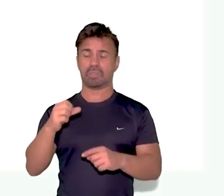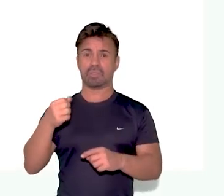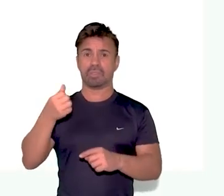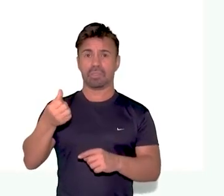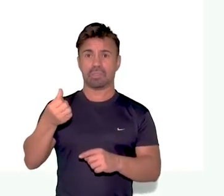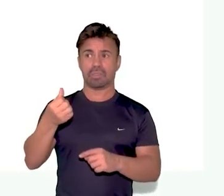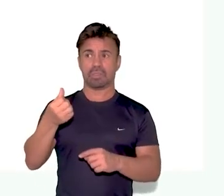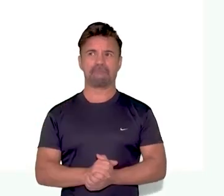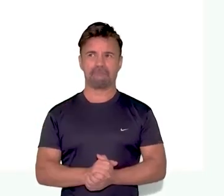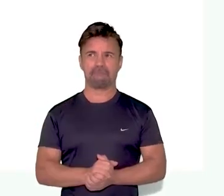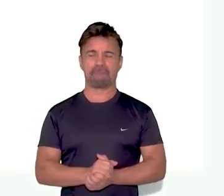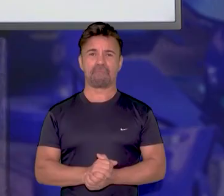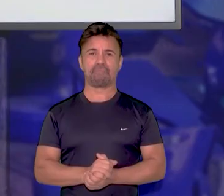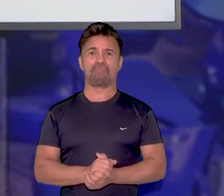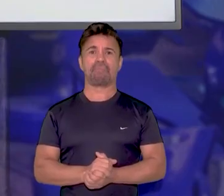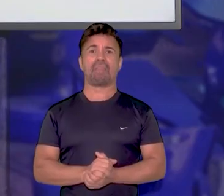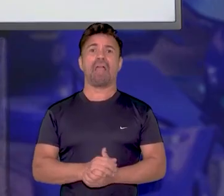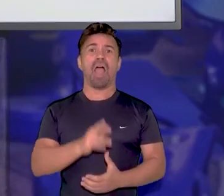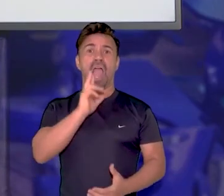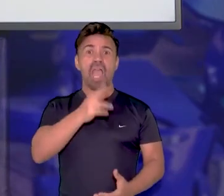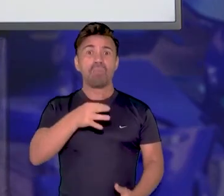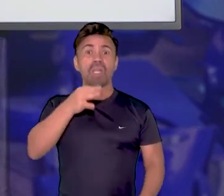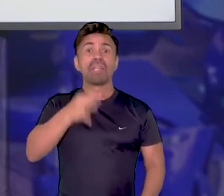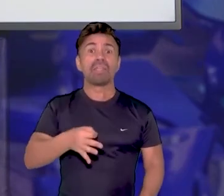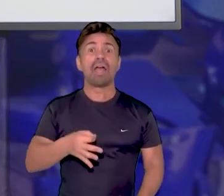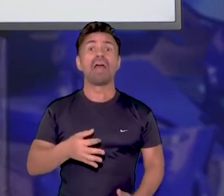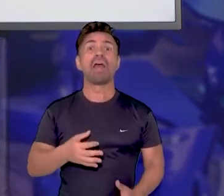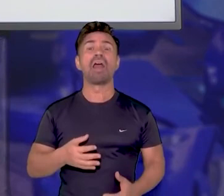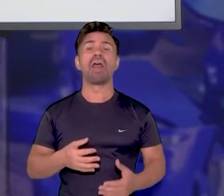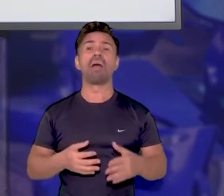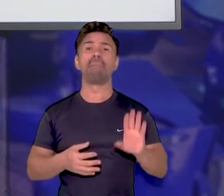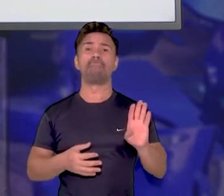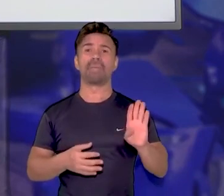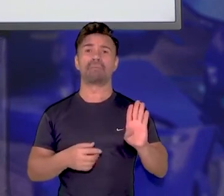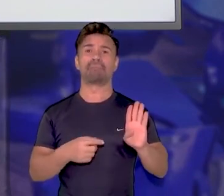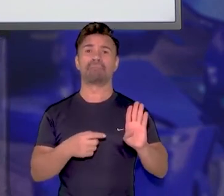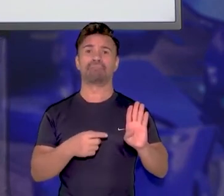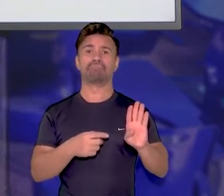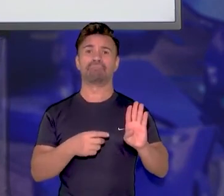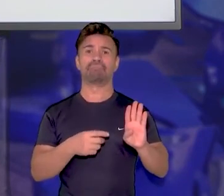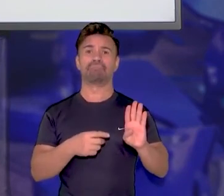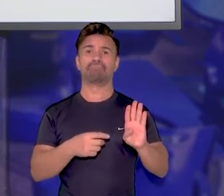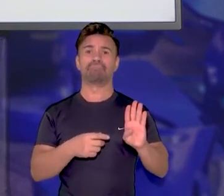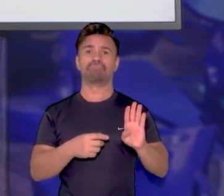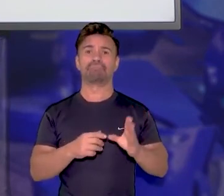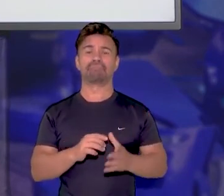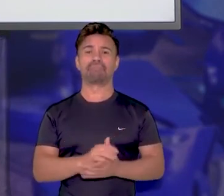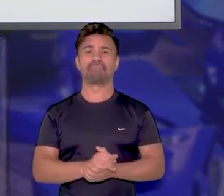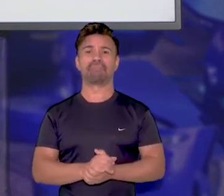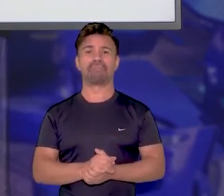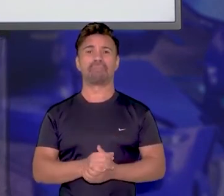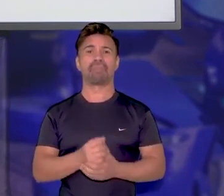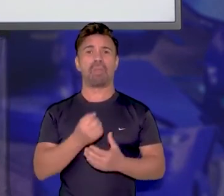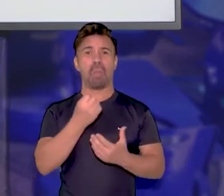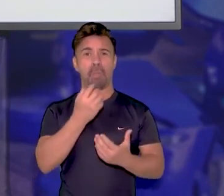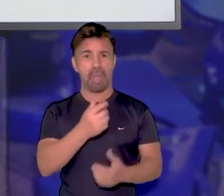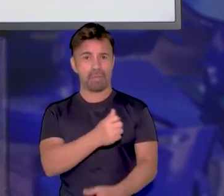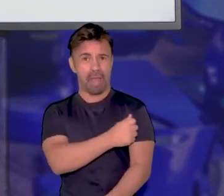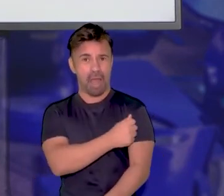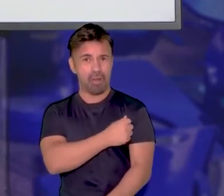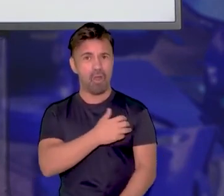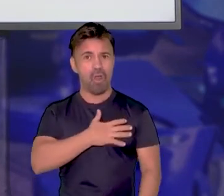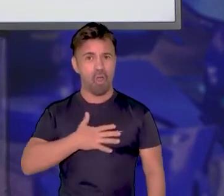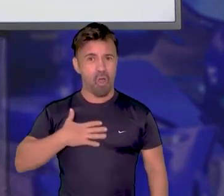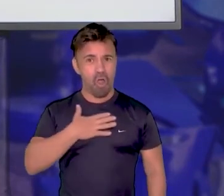sexta potência toneladas a correta alternativa B um belo espero que